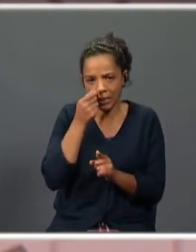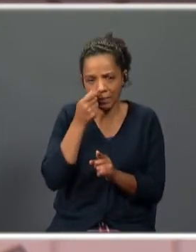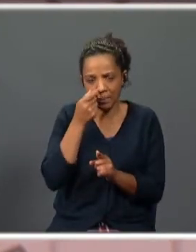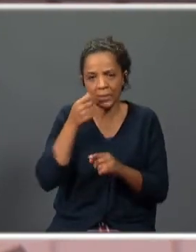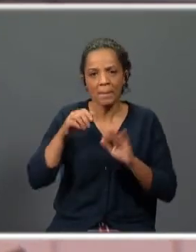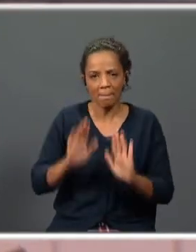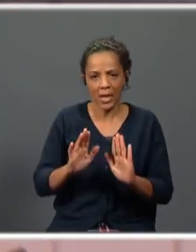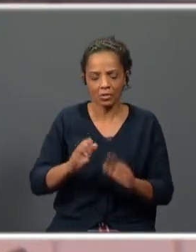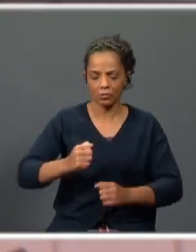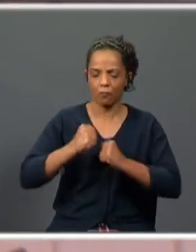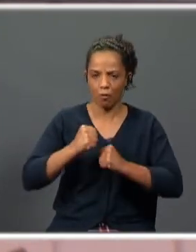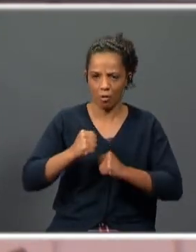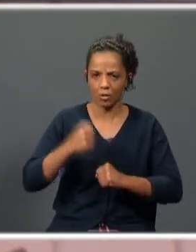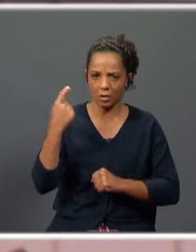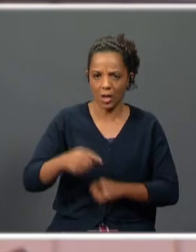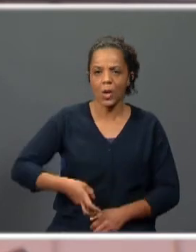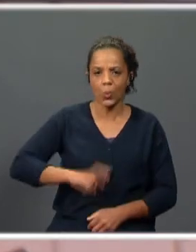quê? Bem valente.